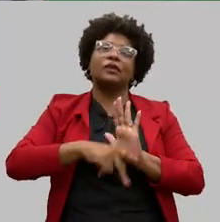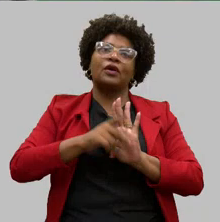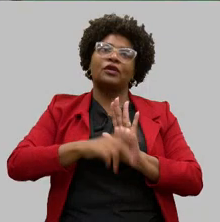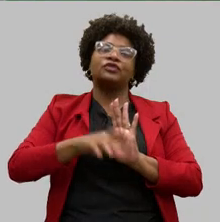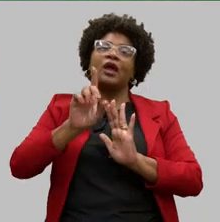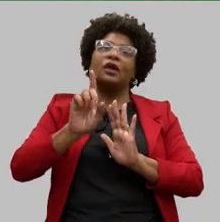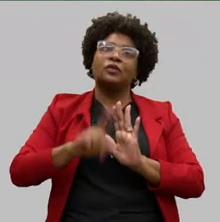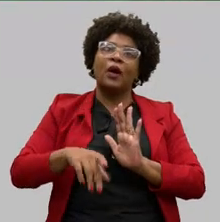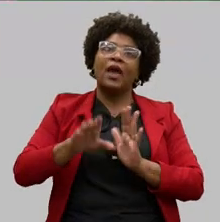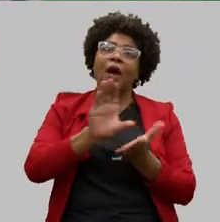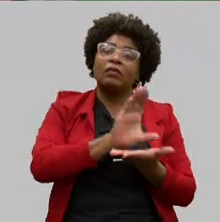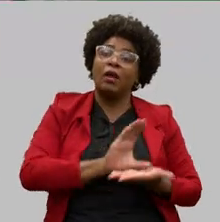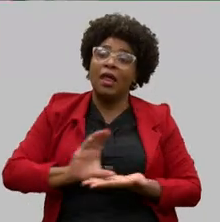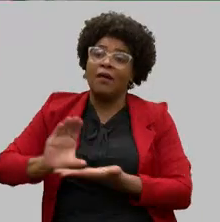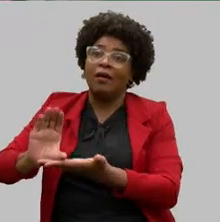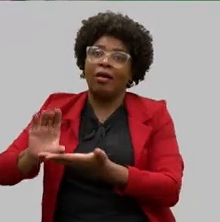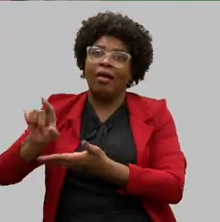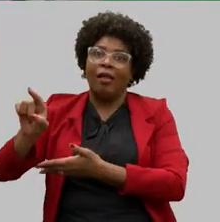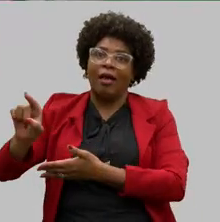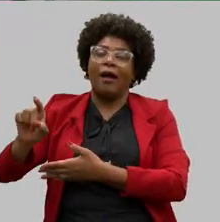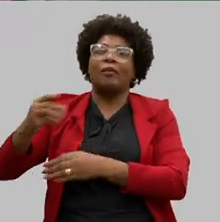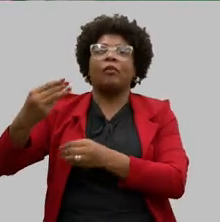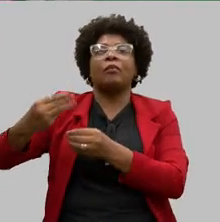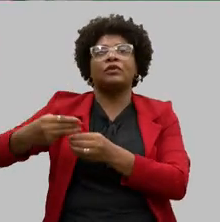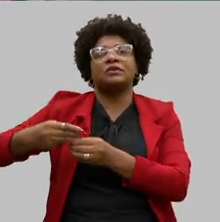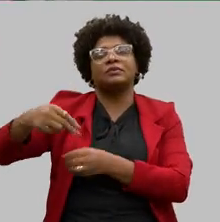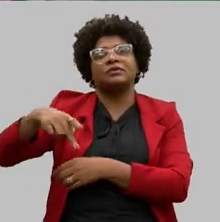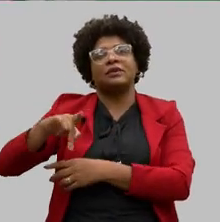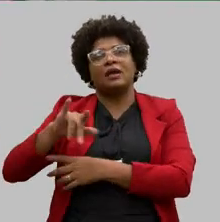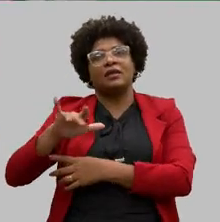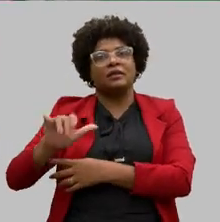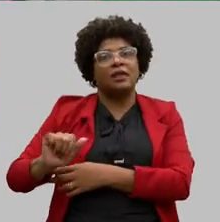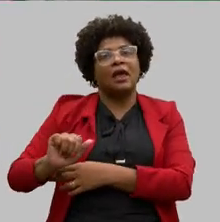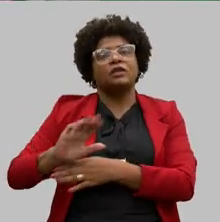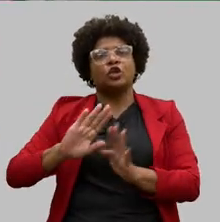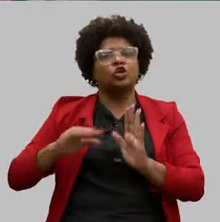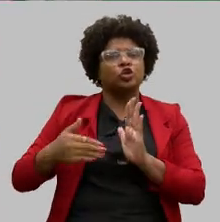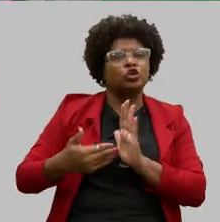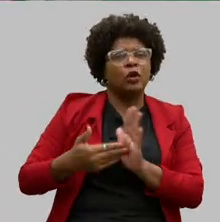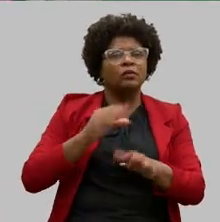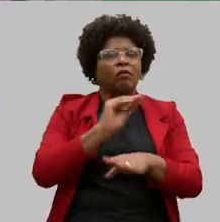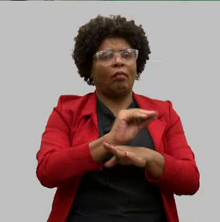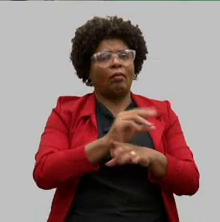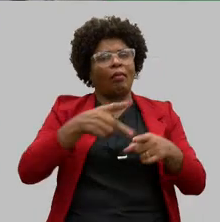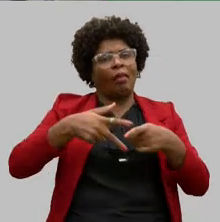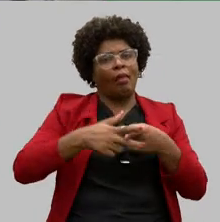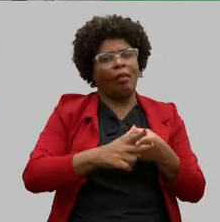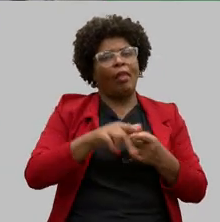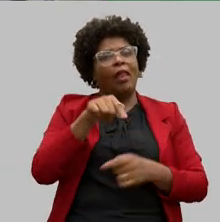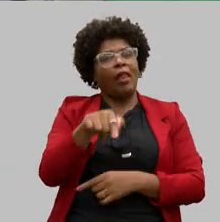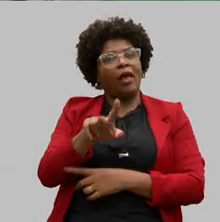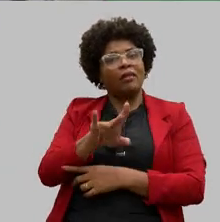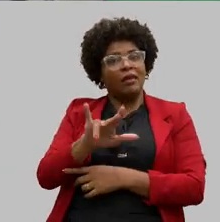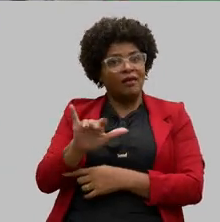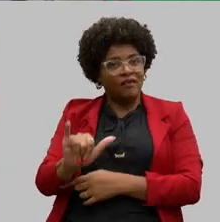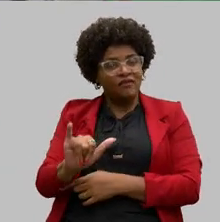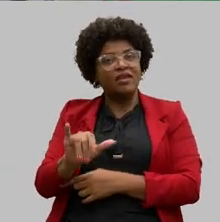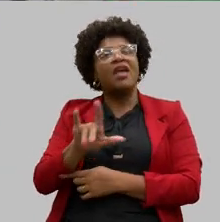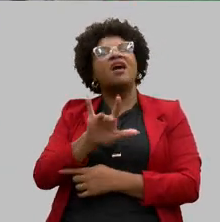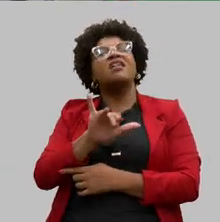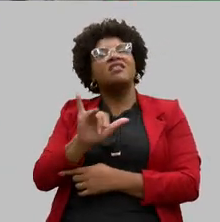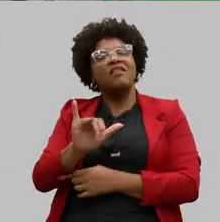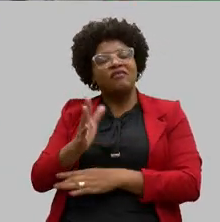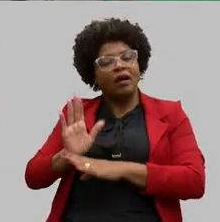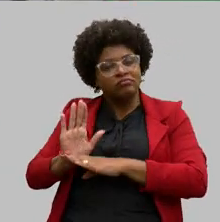município de Nat tércia a obrigação pela manutenção e Conservação da via pública favorecendo sua autonomia atendendo aos anseios dos